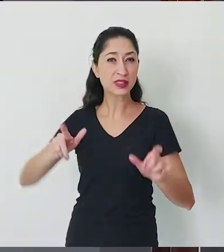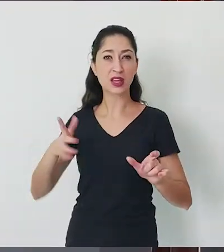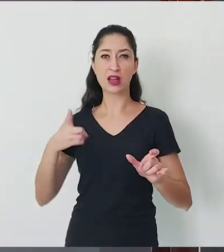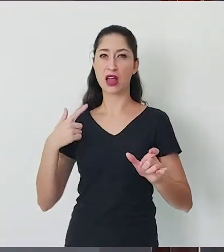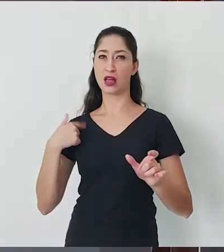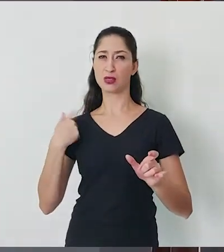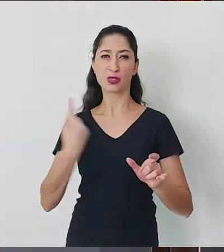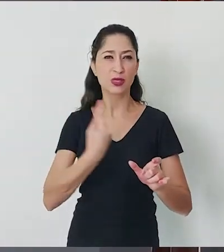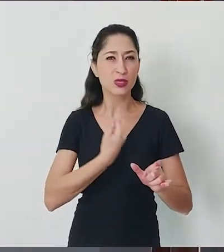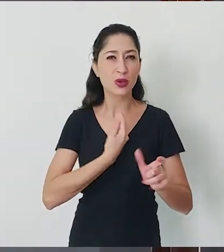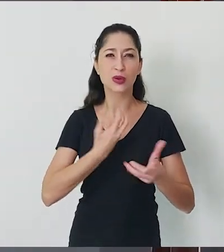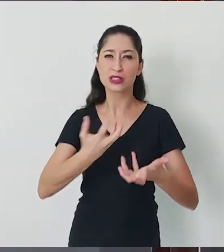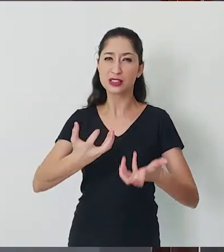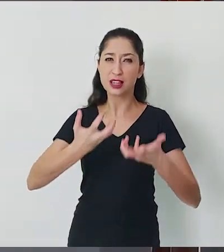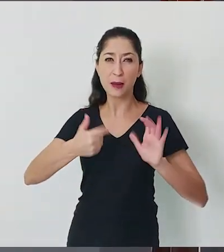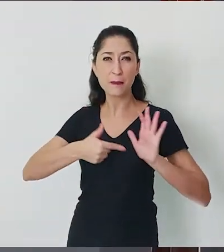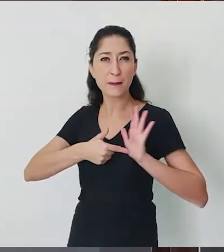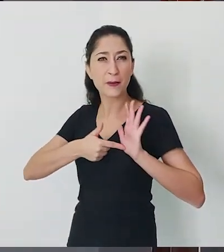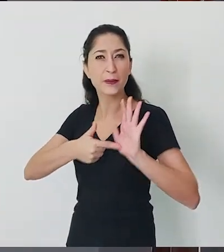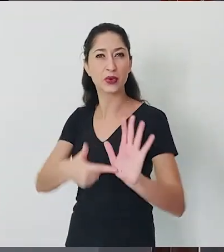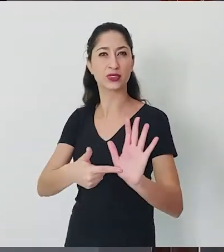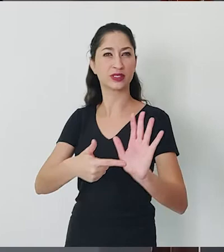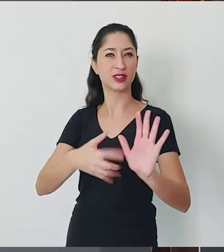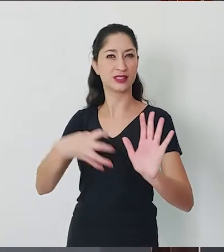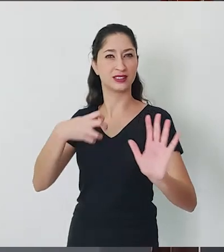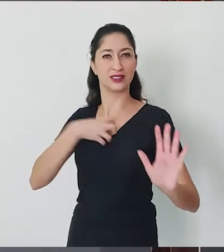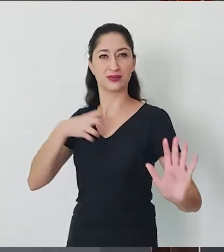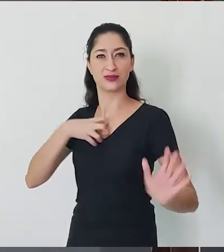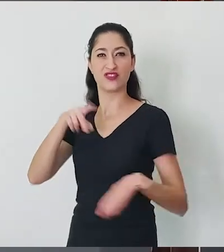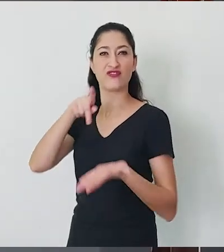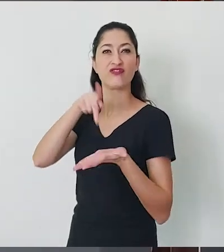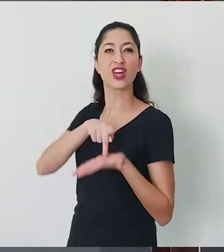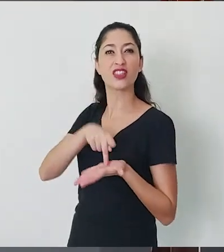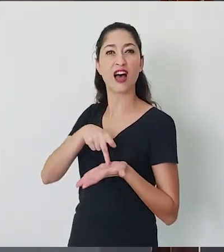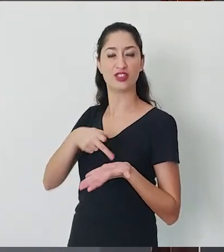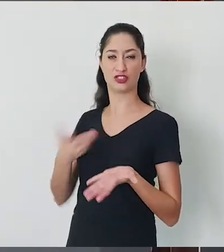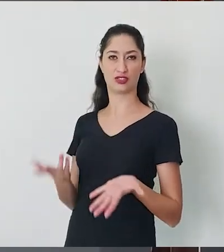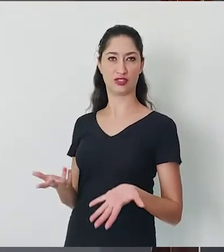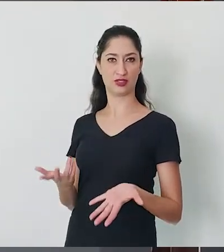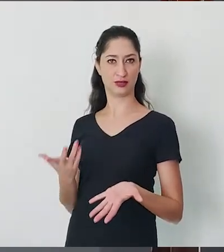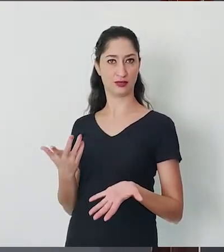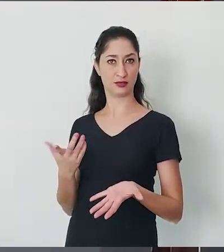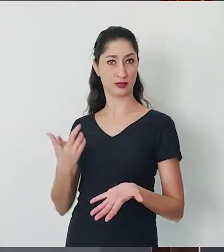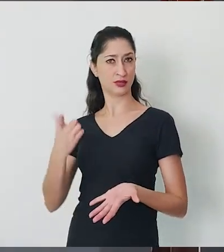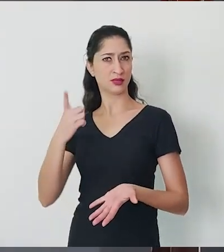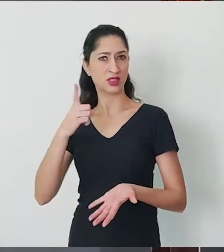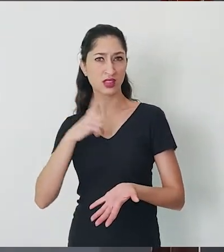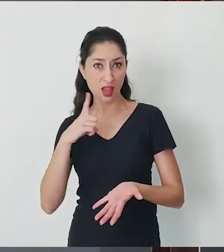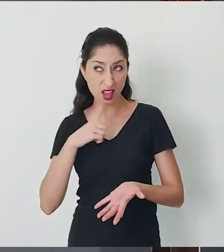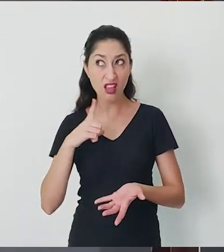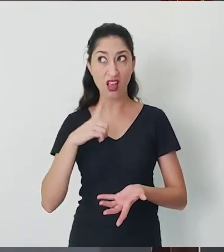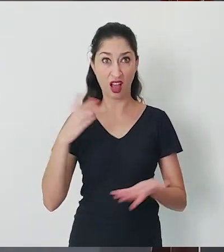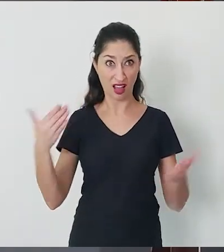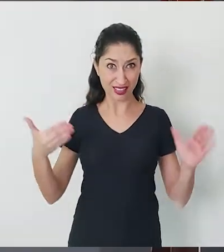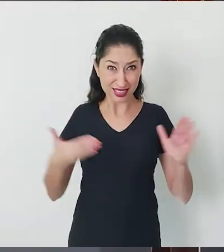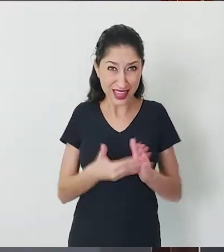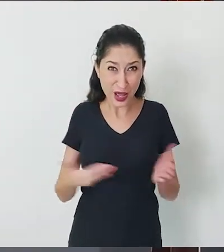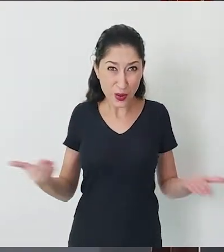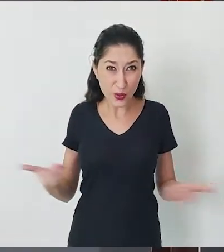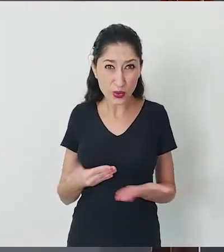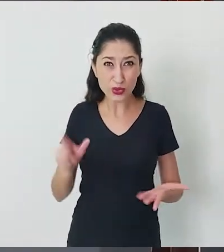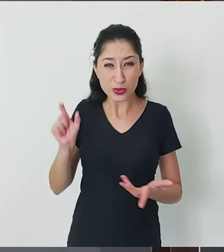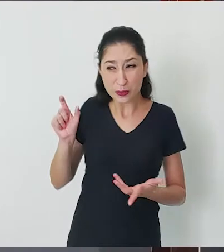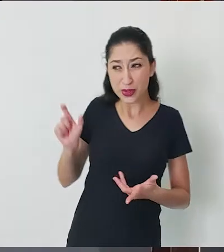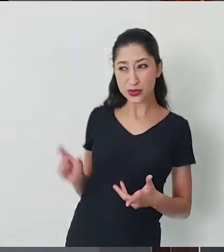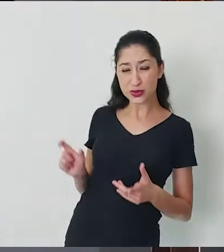história, psicografando o nosso dia, a nossa verdade, porque pleno 2020 e ainda existem dos nossos